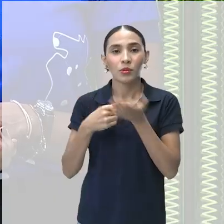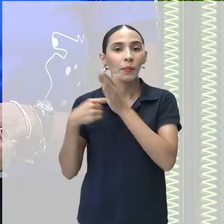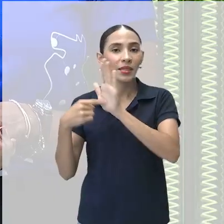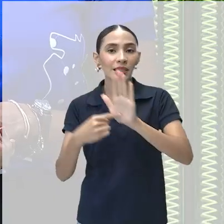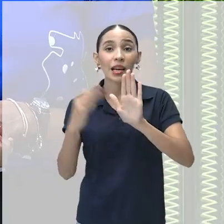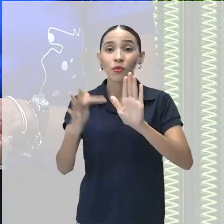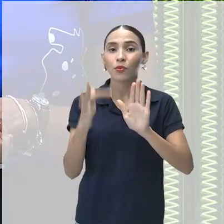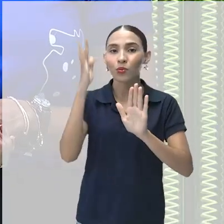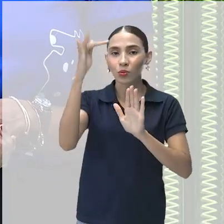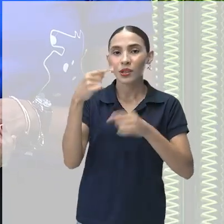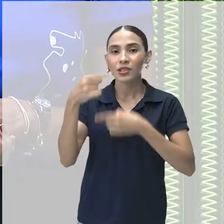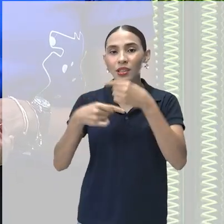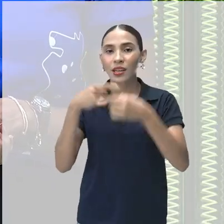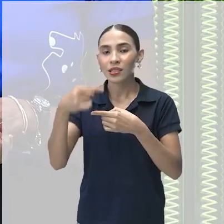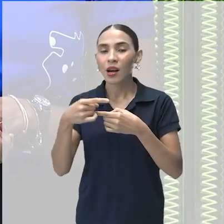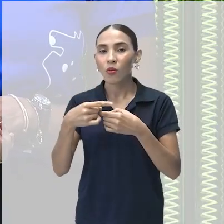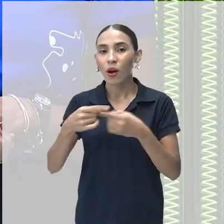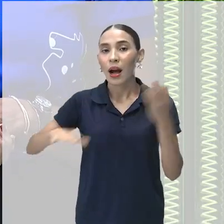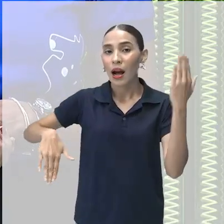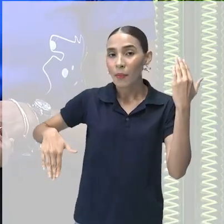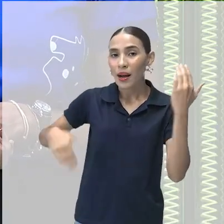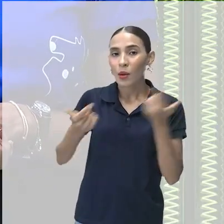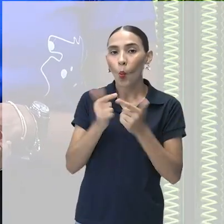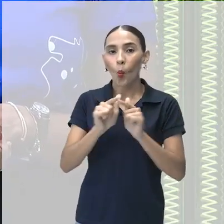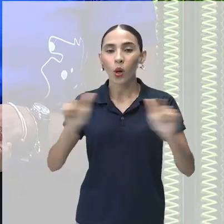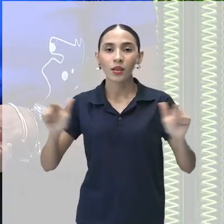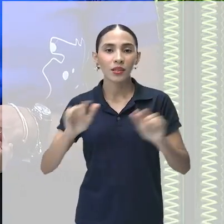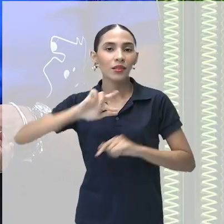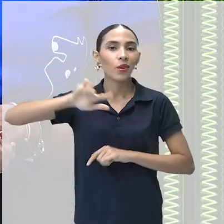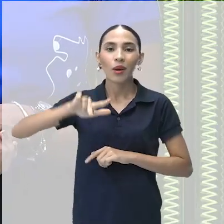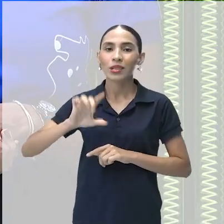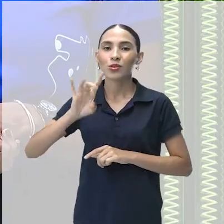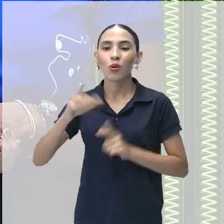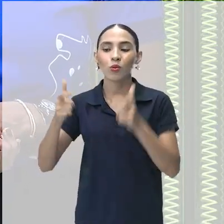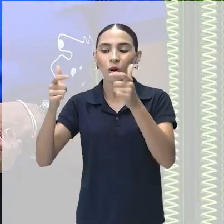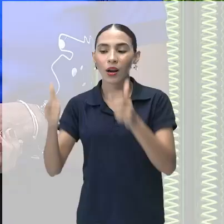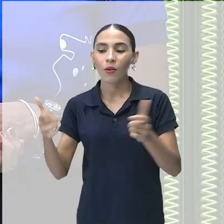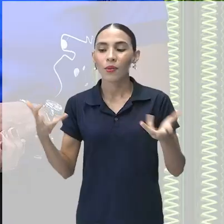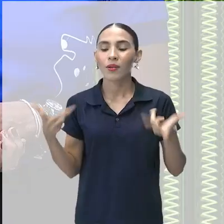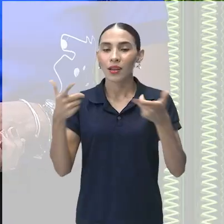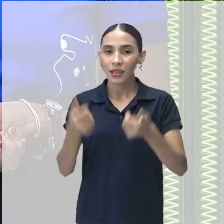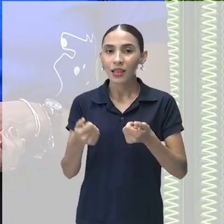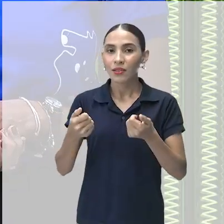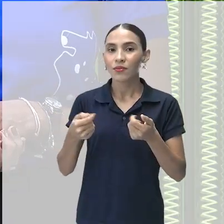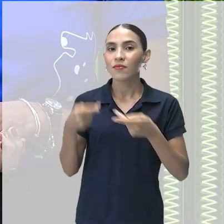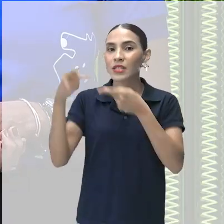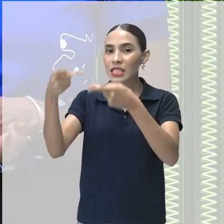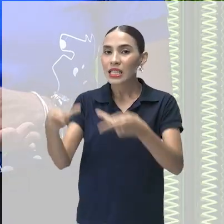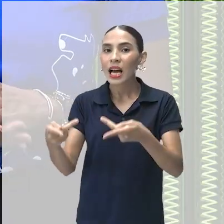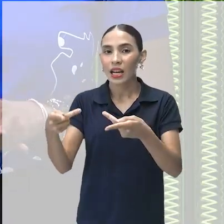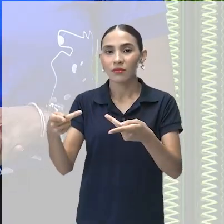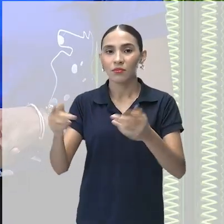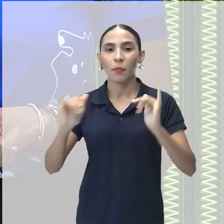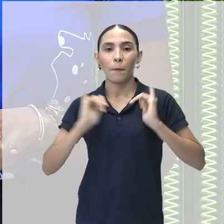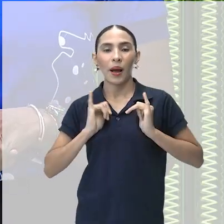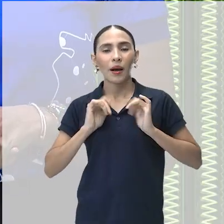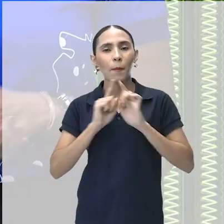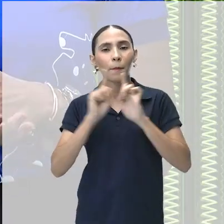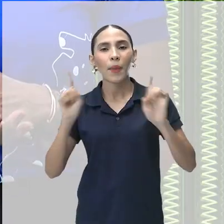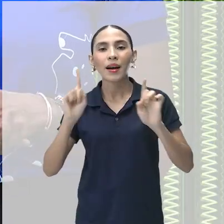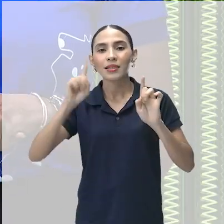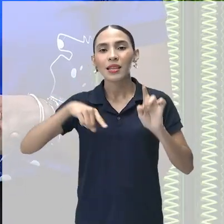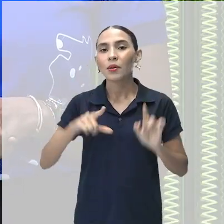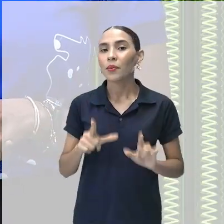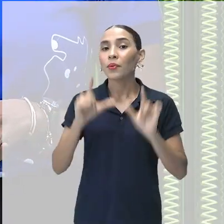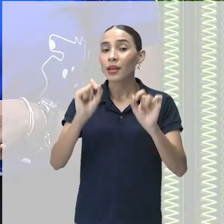futuras gerações. A Praia Limpa, ela não é apenas um lugar mais agradável para passar o tempo, mas também simboliza